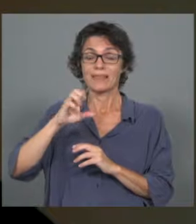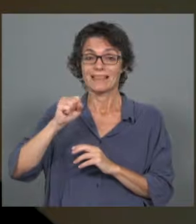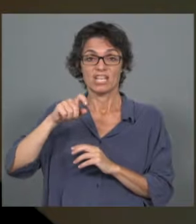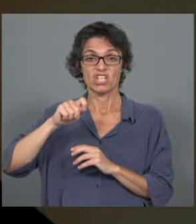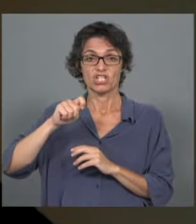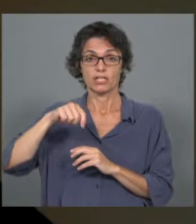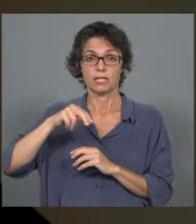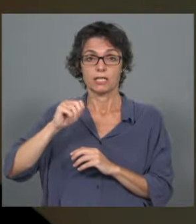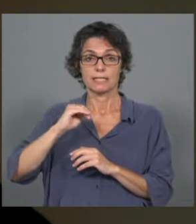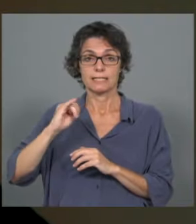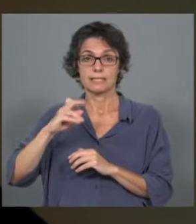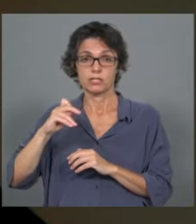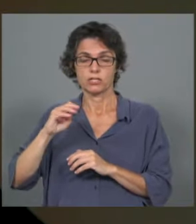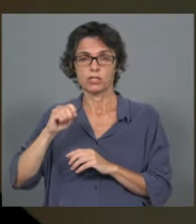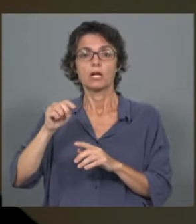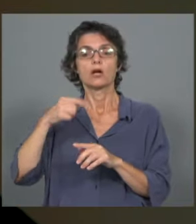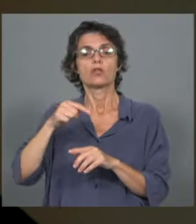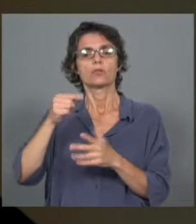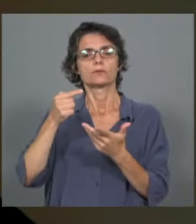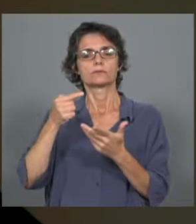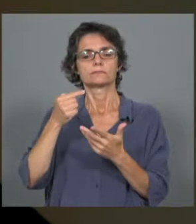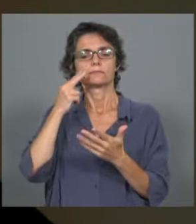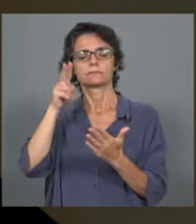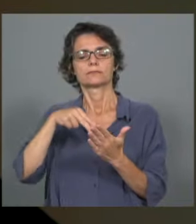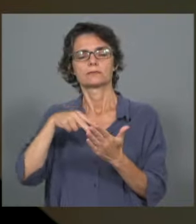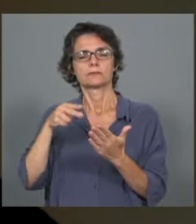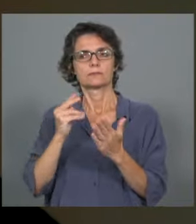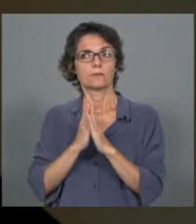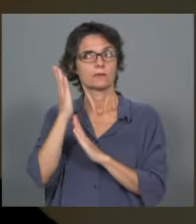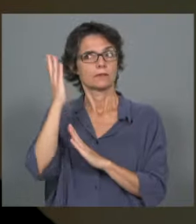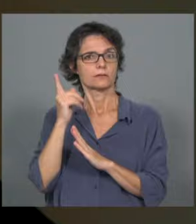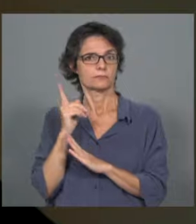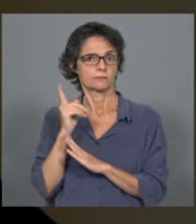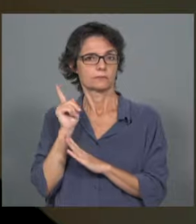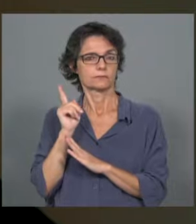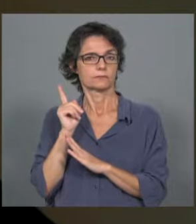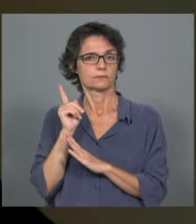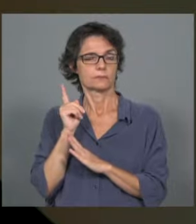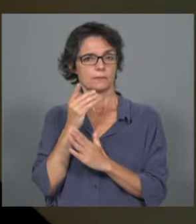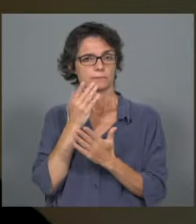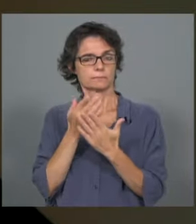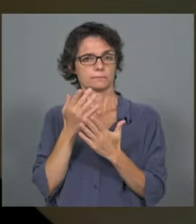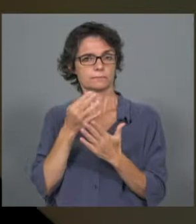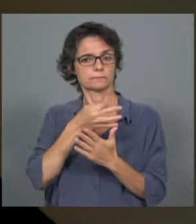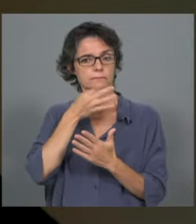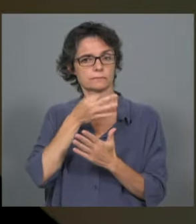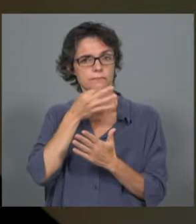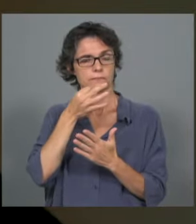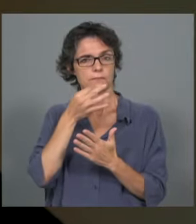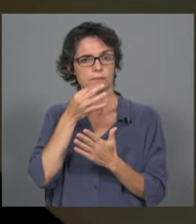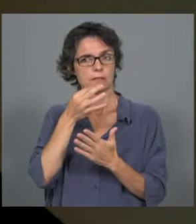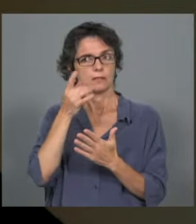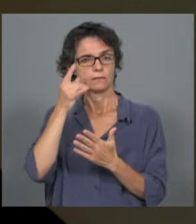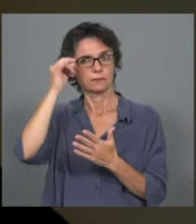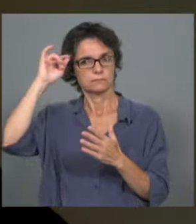temos este Deus que perante a palavra eh, criou.